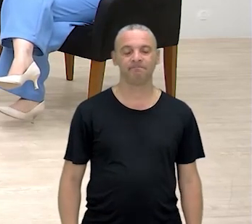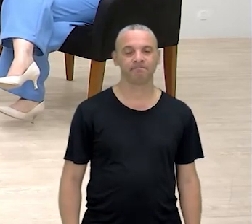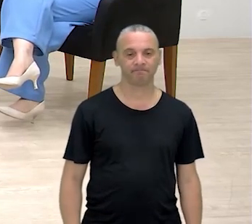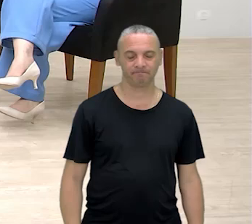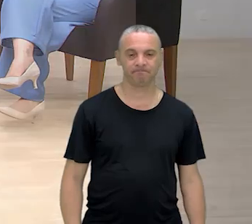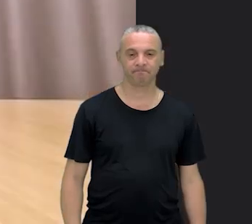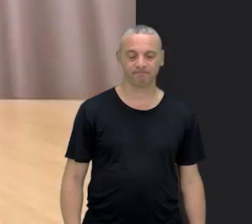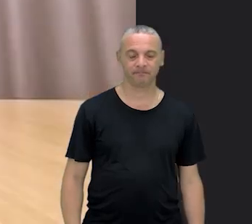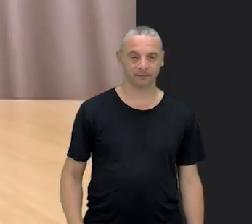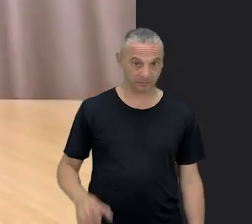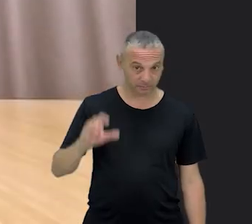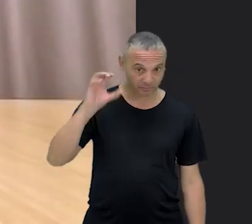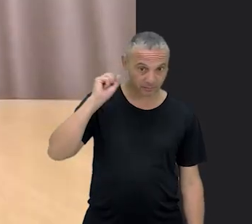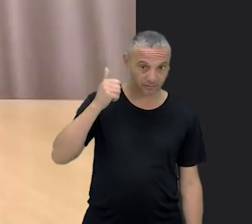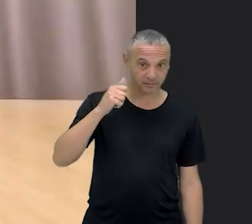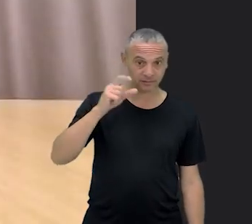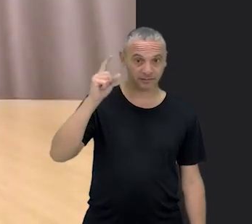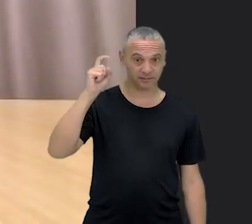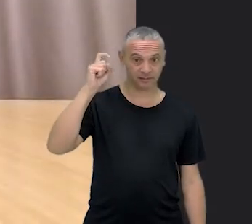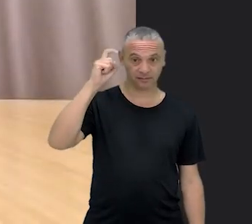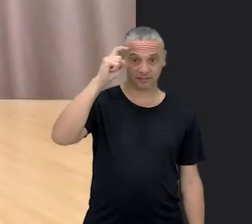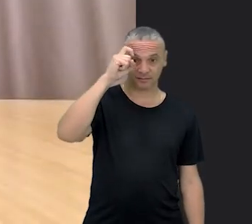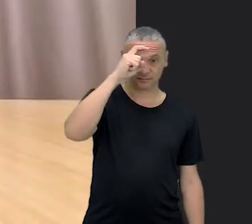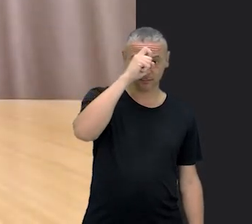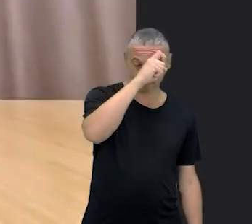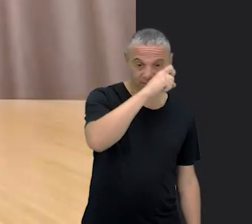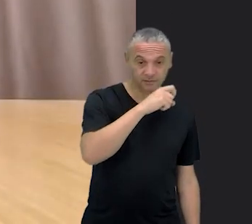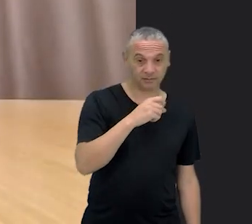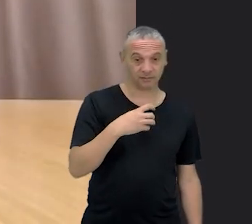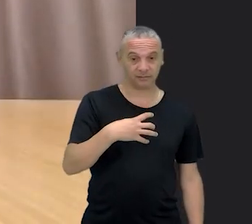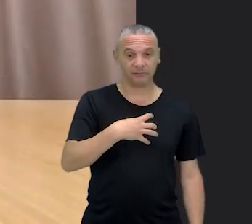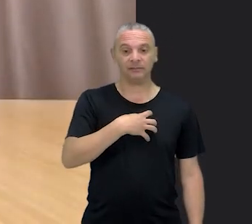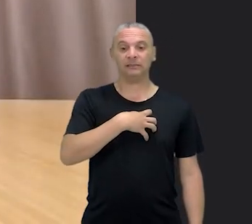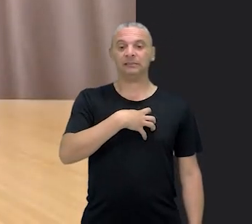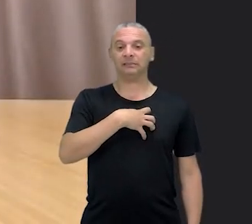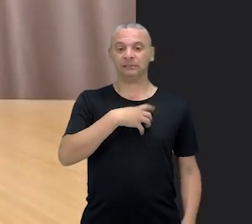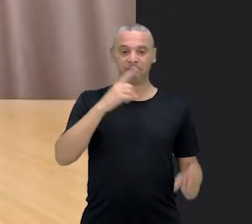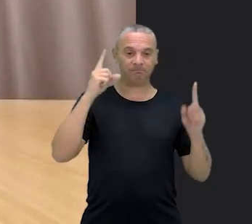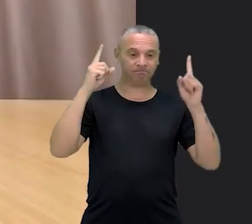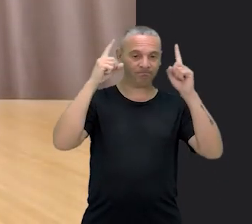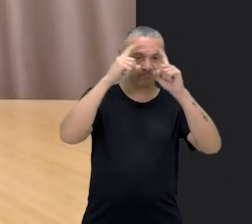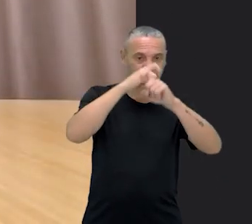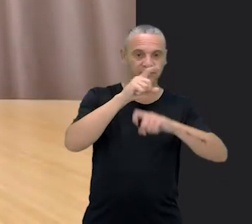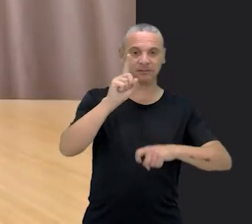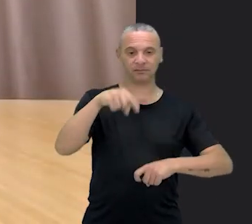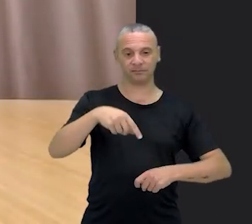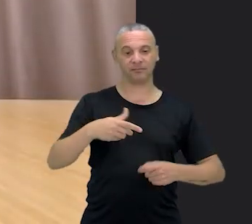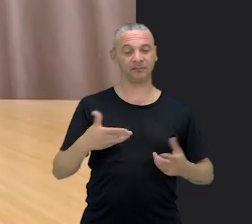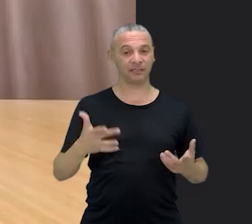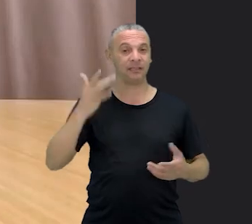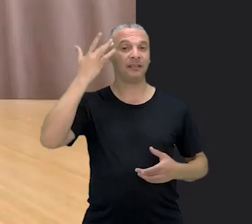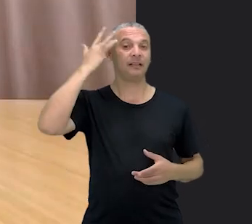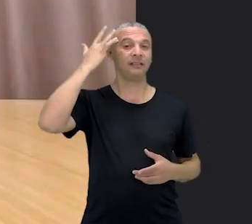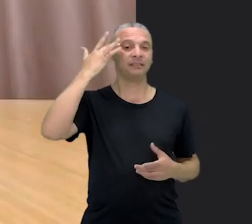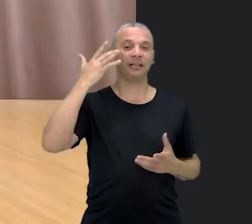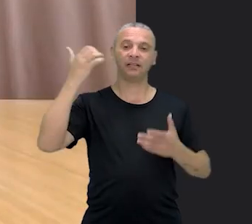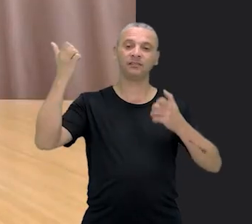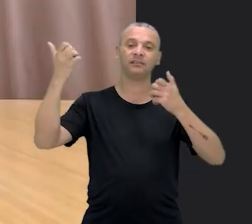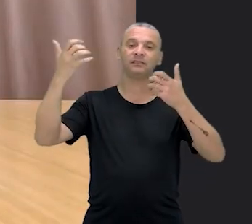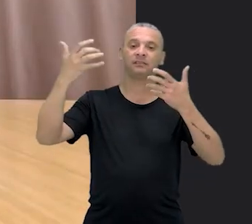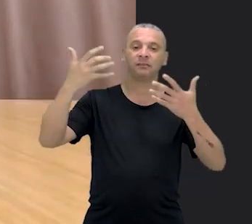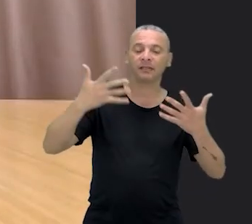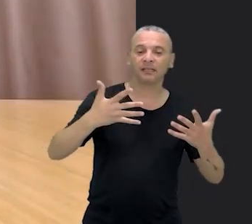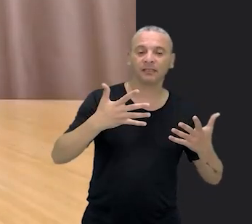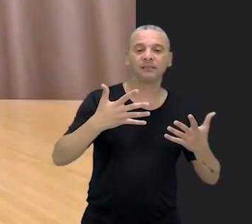difícil? Tá me ouvindo? Estou te ouvindo. É difícil. Difícil falar, Muito difícil sentir? O que você acha desse amor aí que o José descreveu? Nesse